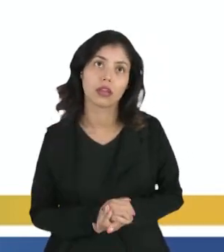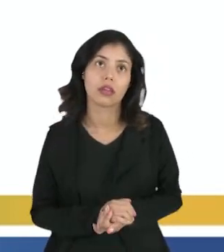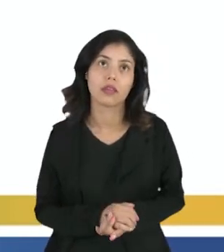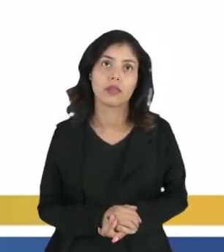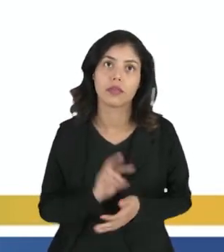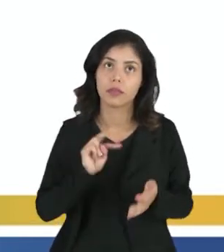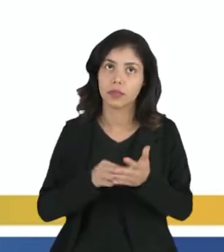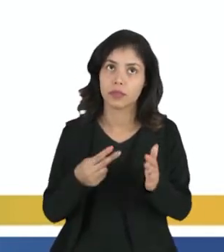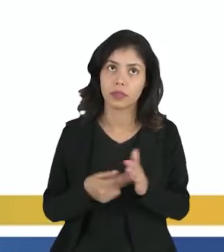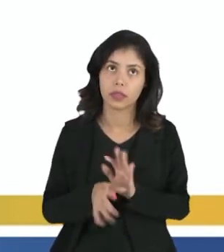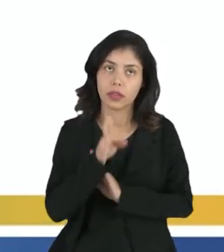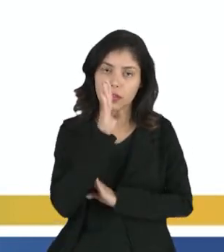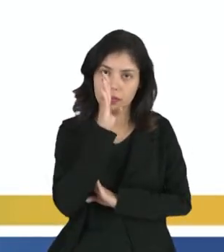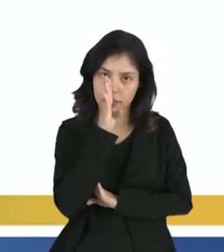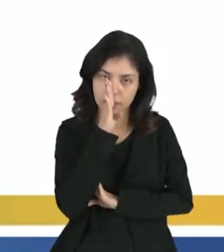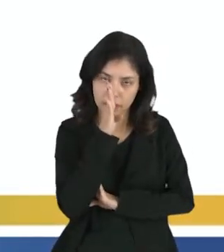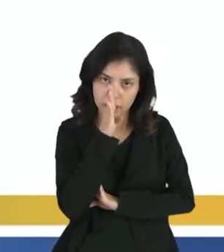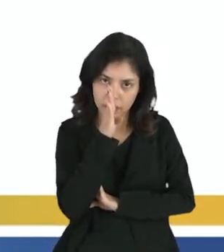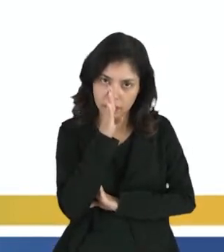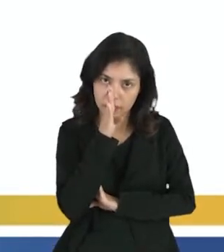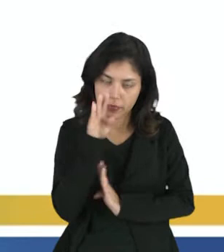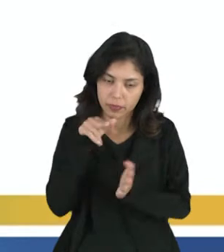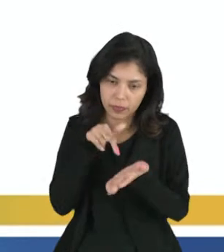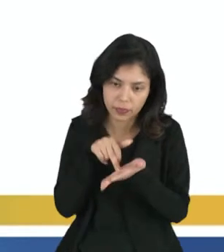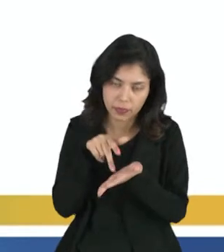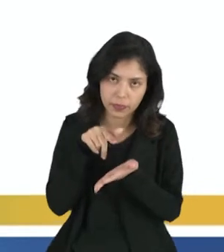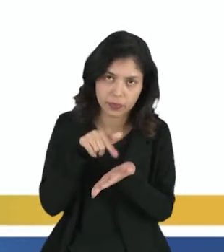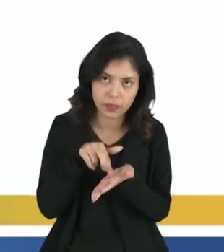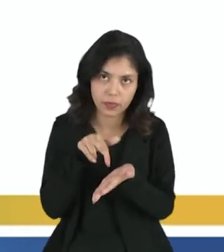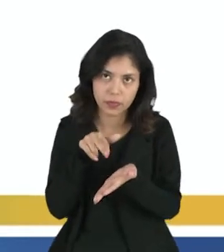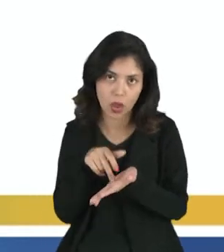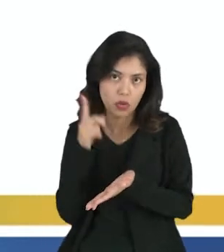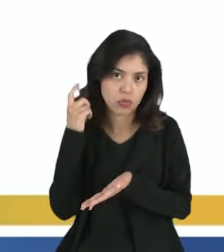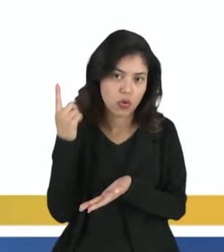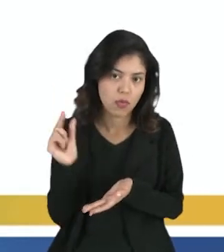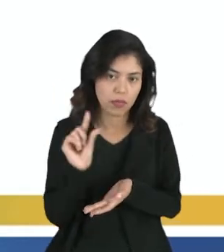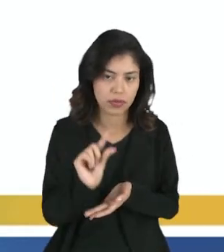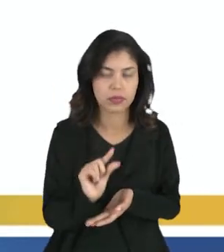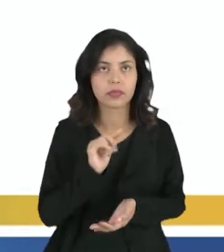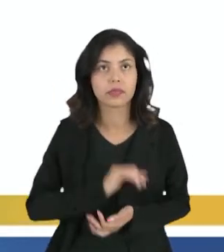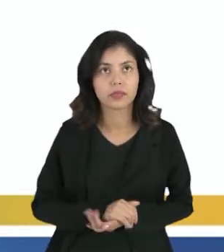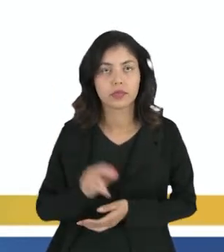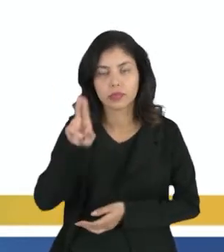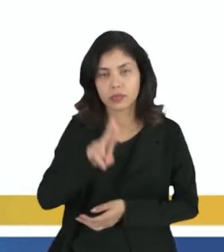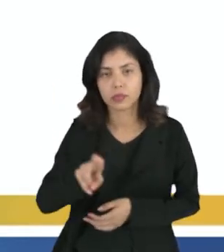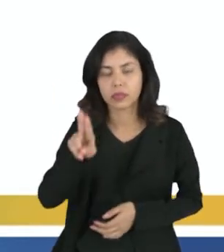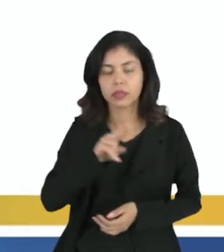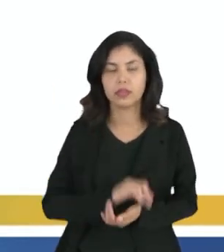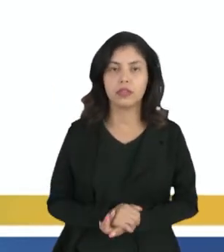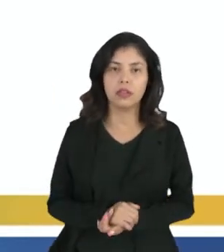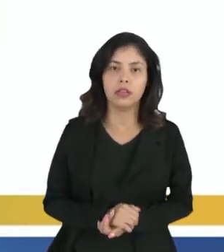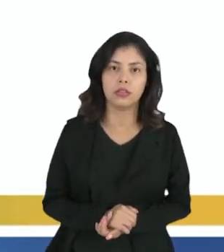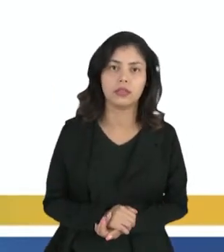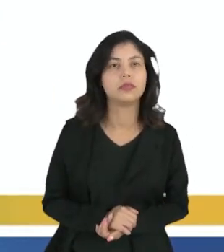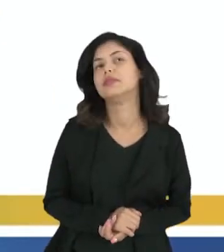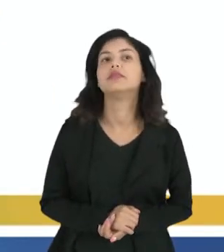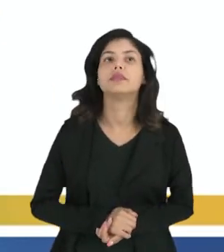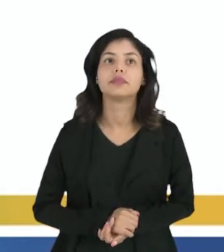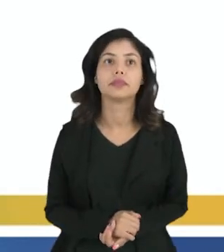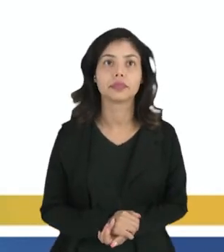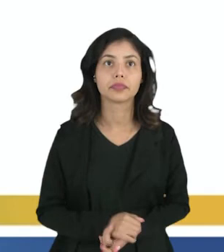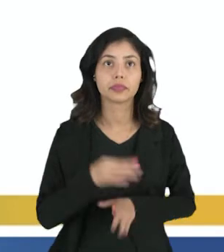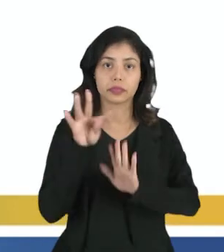ruídos significa que o barulho é baixo. Então, neste caso aí, eu tenho a utilização do sentido